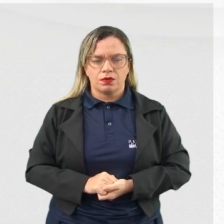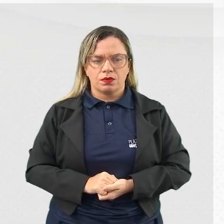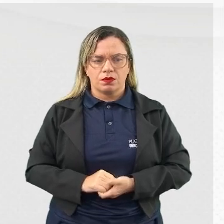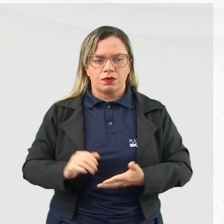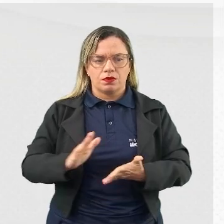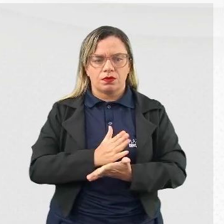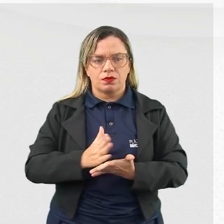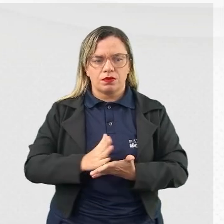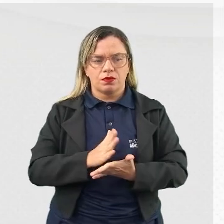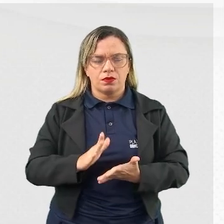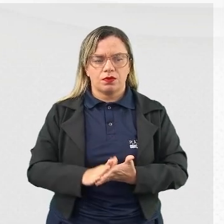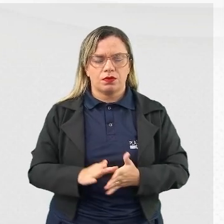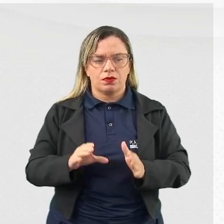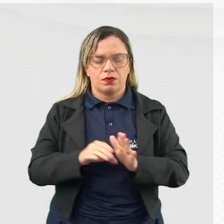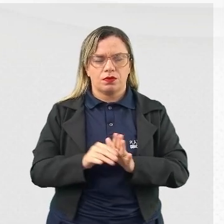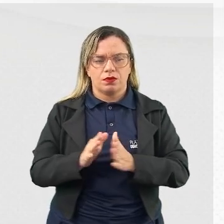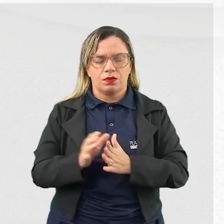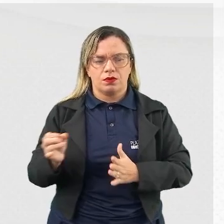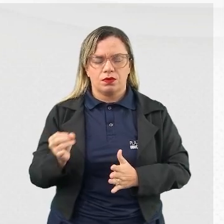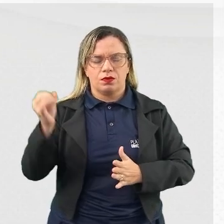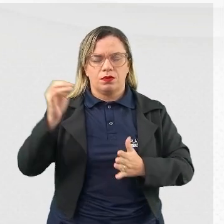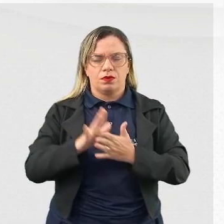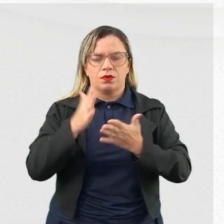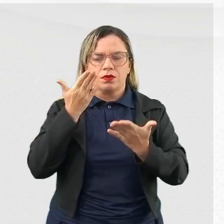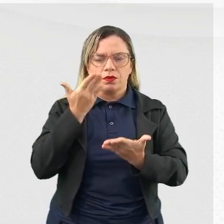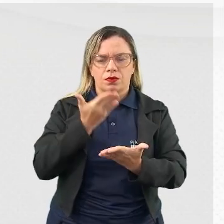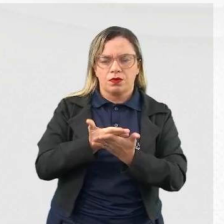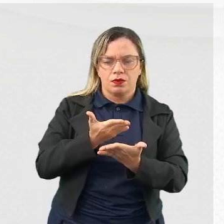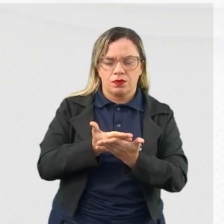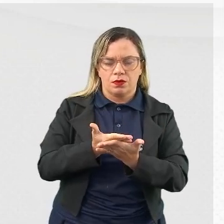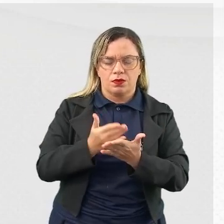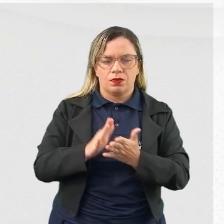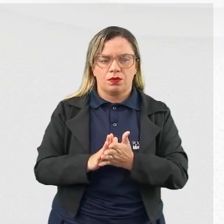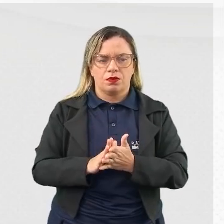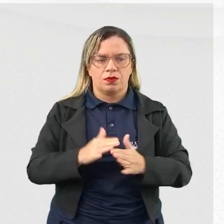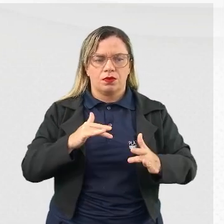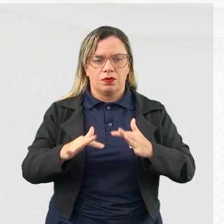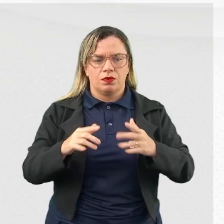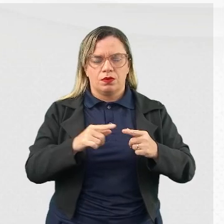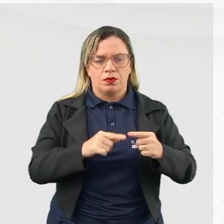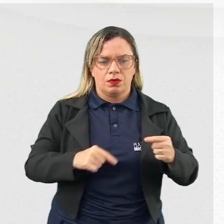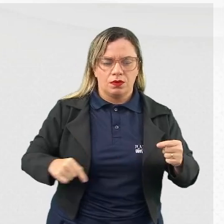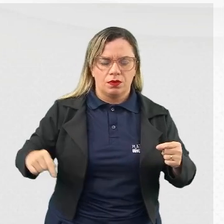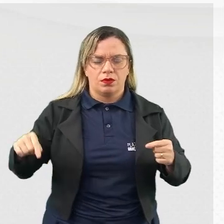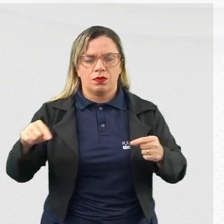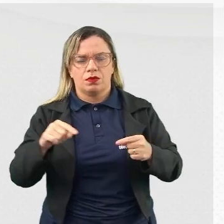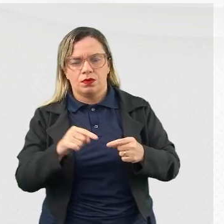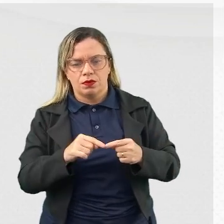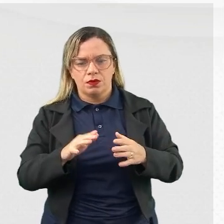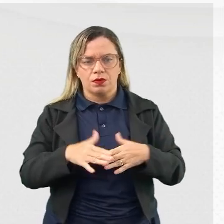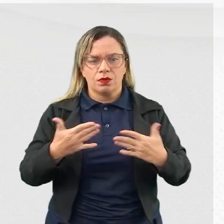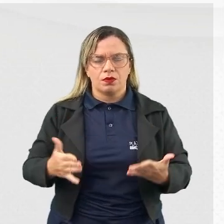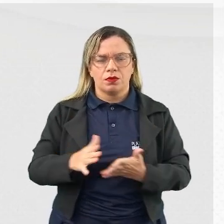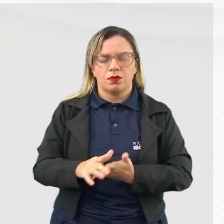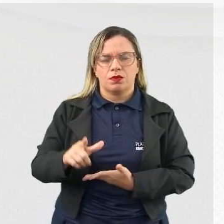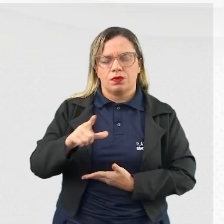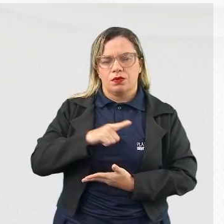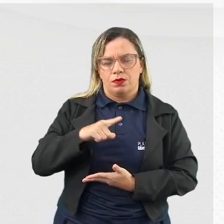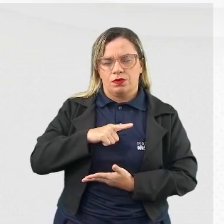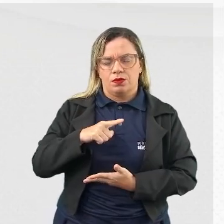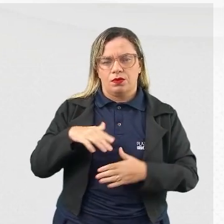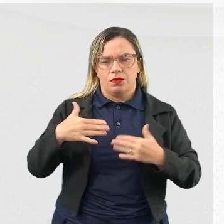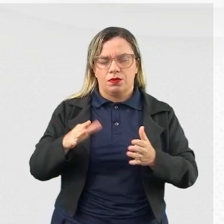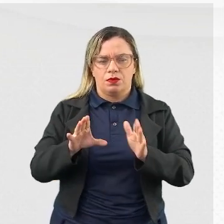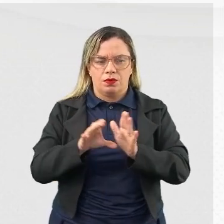Alguns conceitos fundamentais. Para quem estuda movimento circular, tem que estar afiado nos conceitos